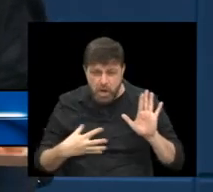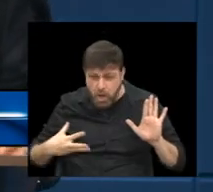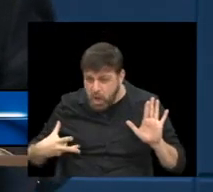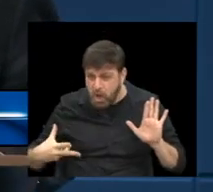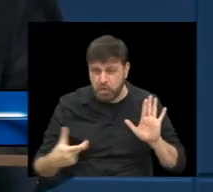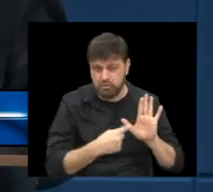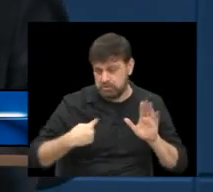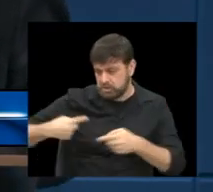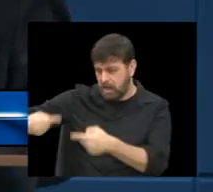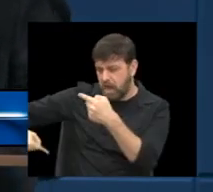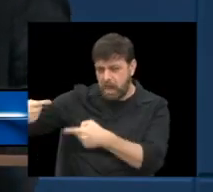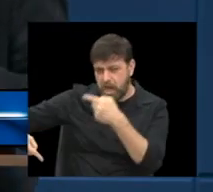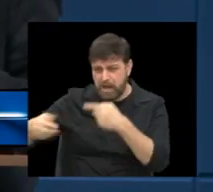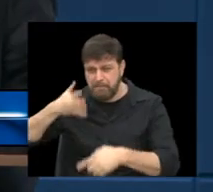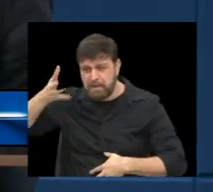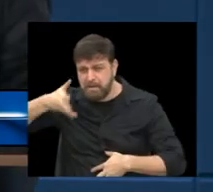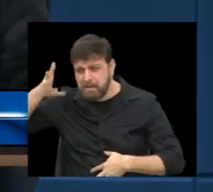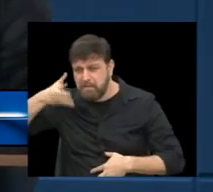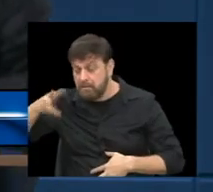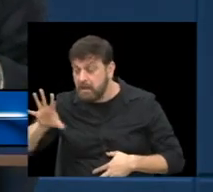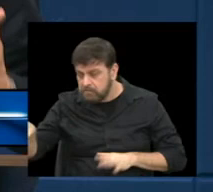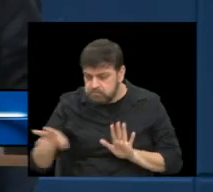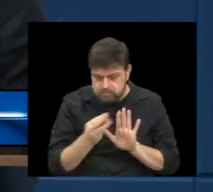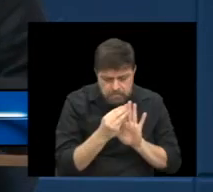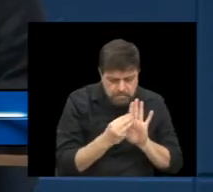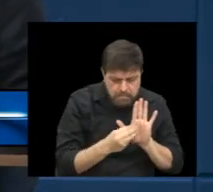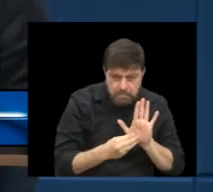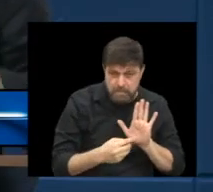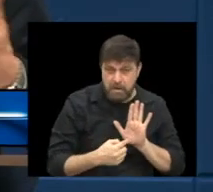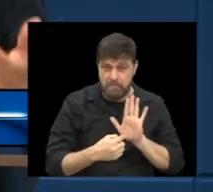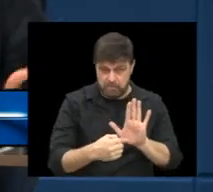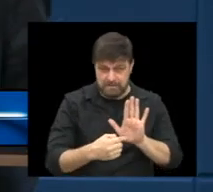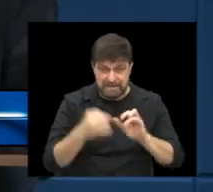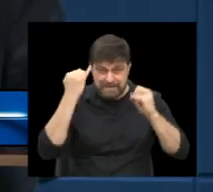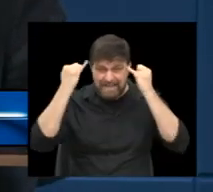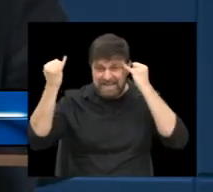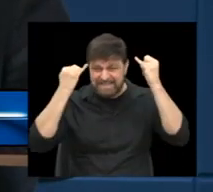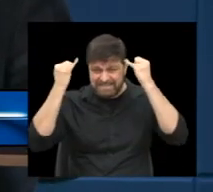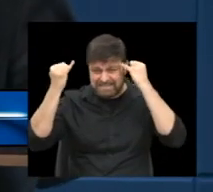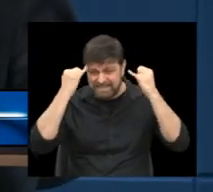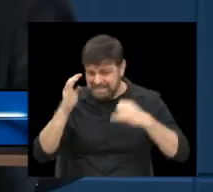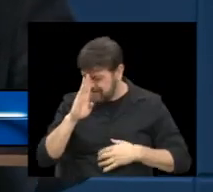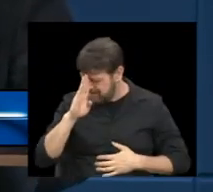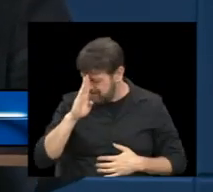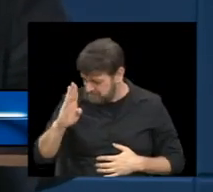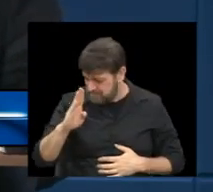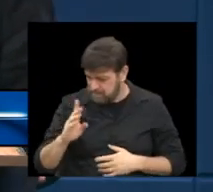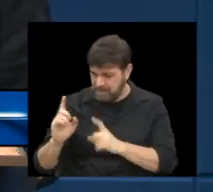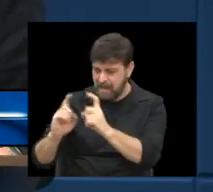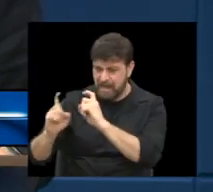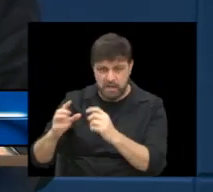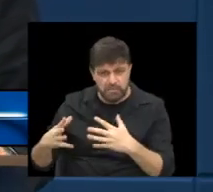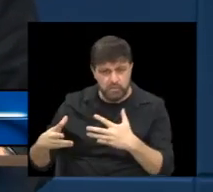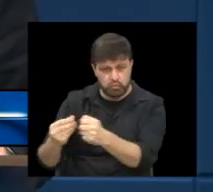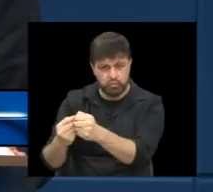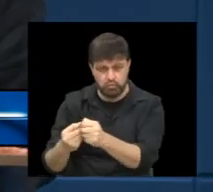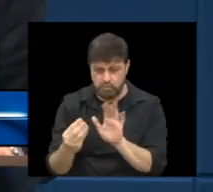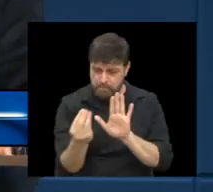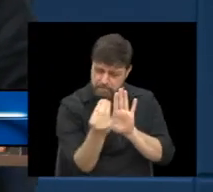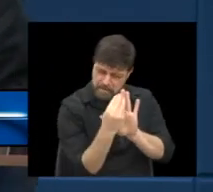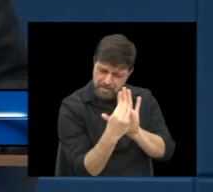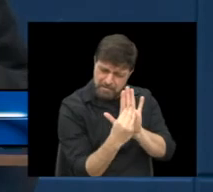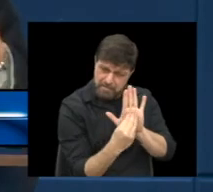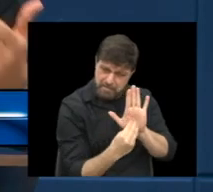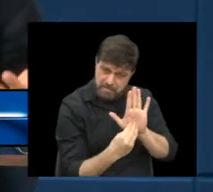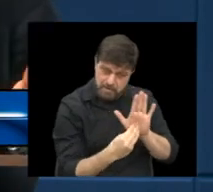nossas reuniões, elencando as principais ideias de cada reunião,